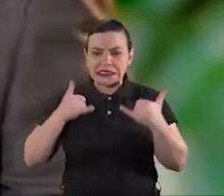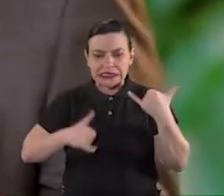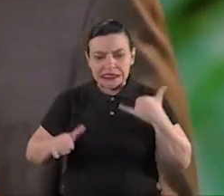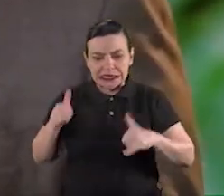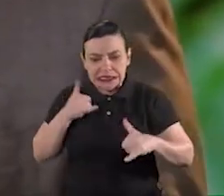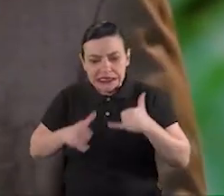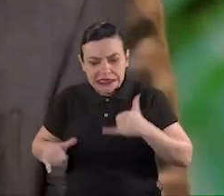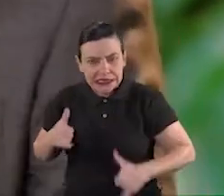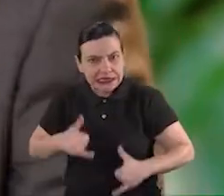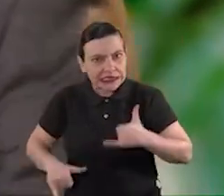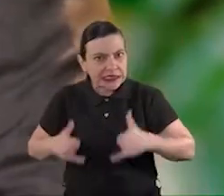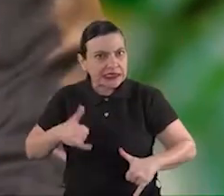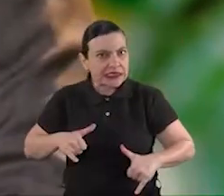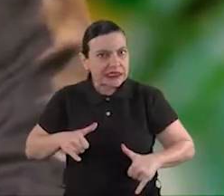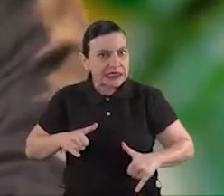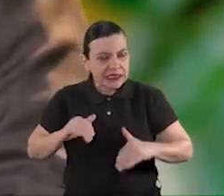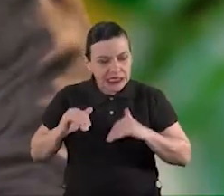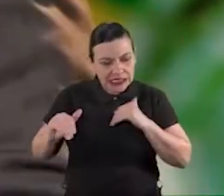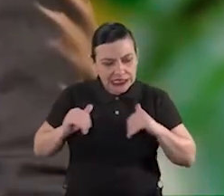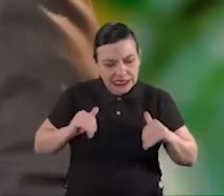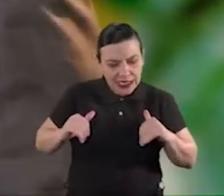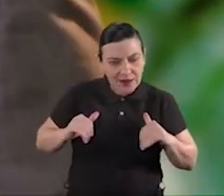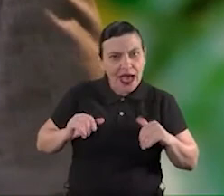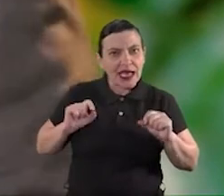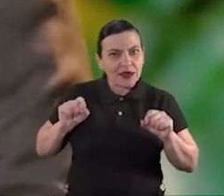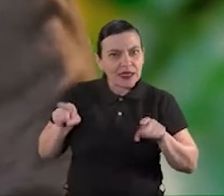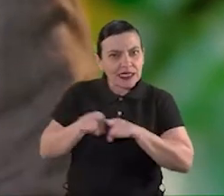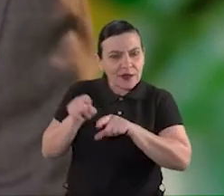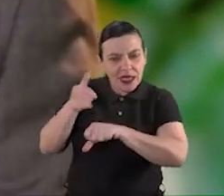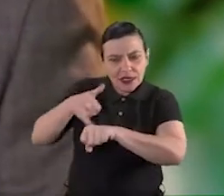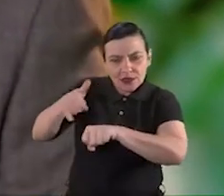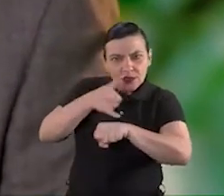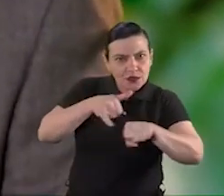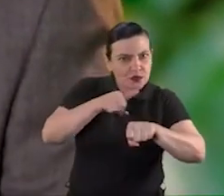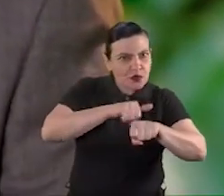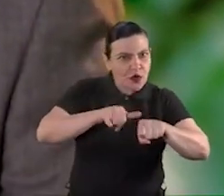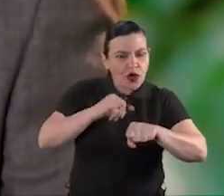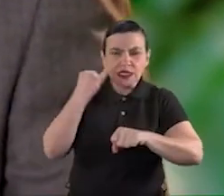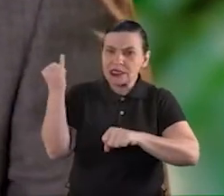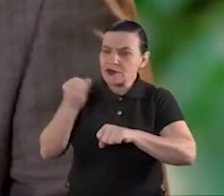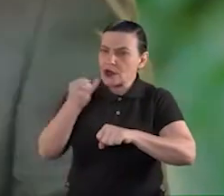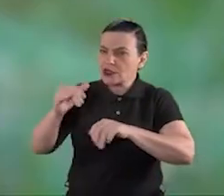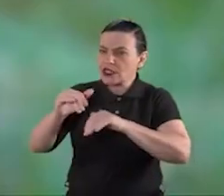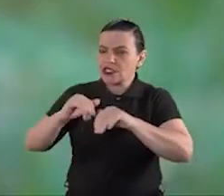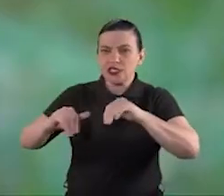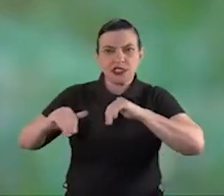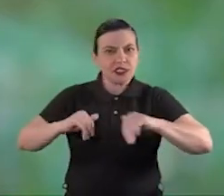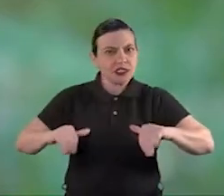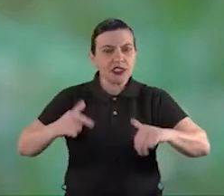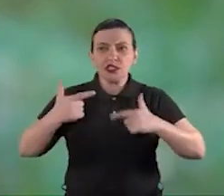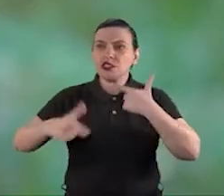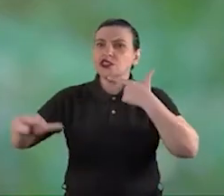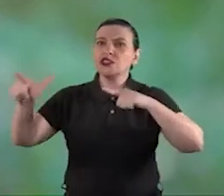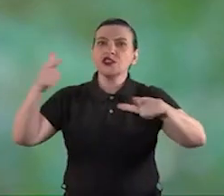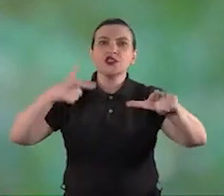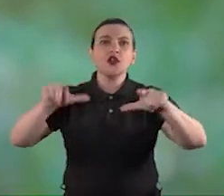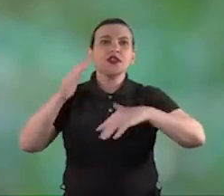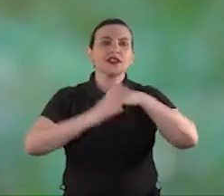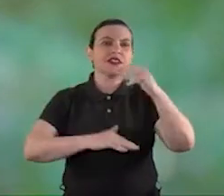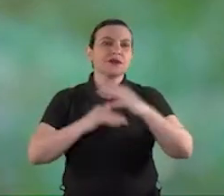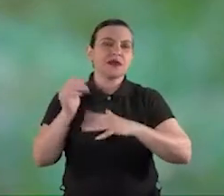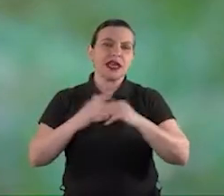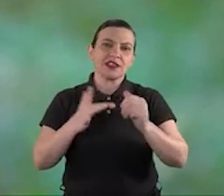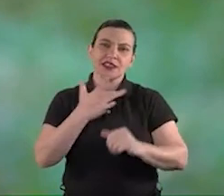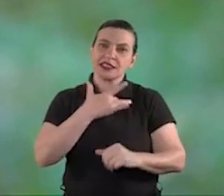química é o que separa os mixes dos olhos individuais e separa os óleos essenciais como um todo de outras formas de